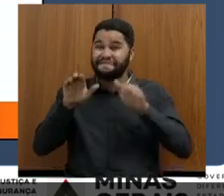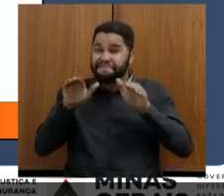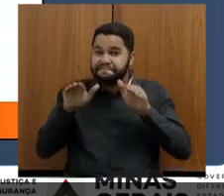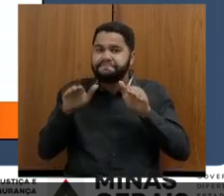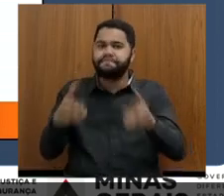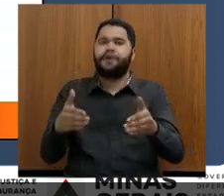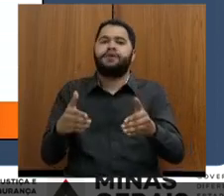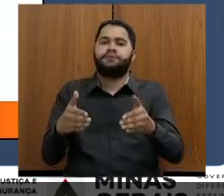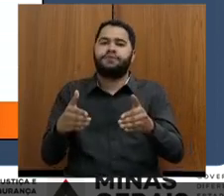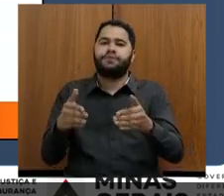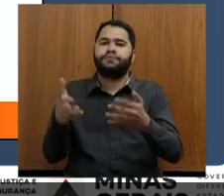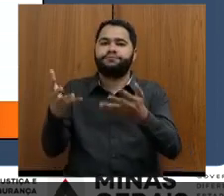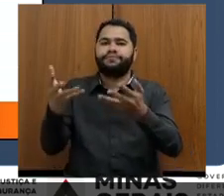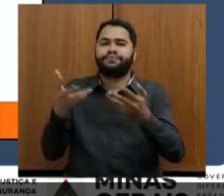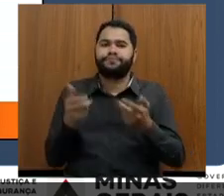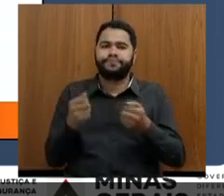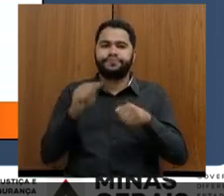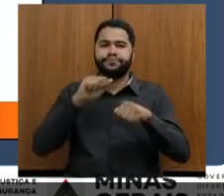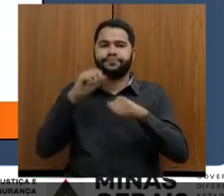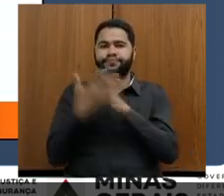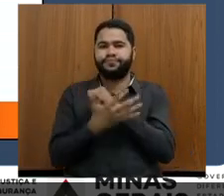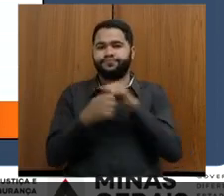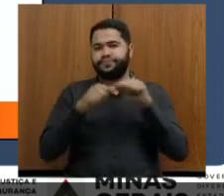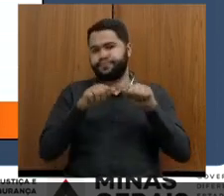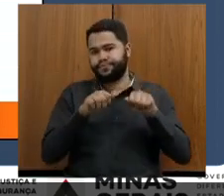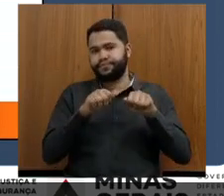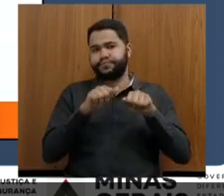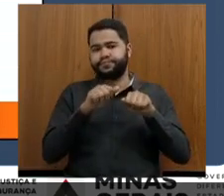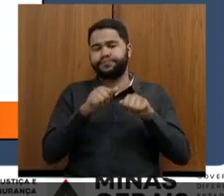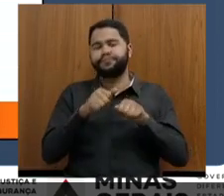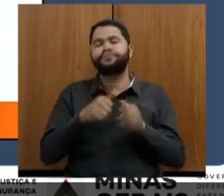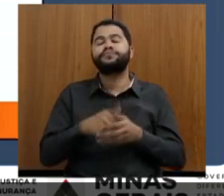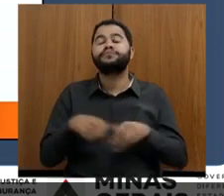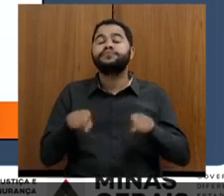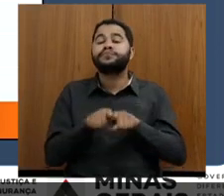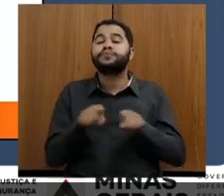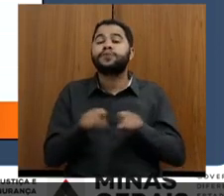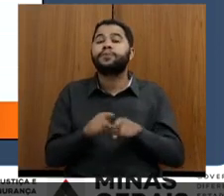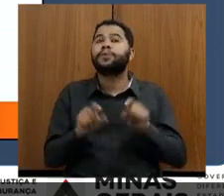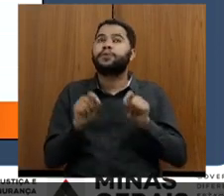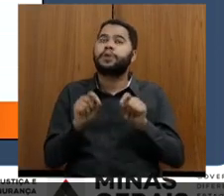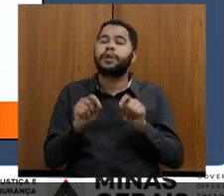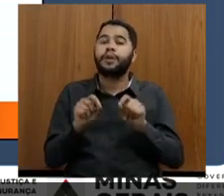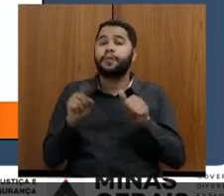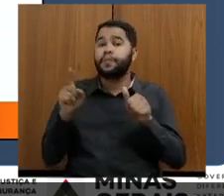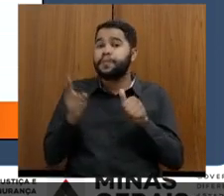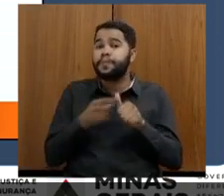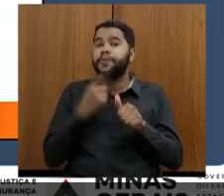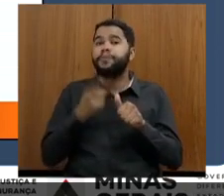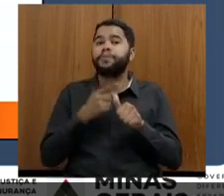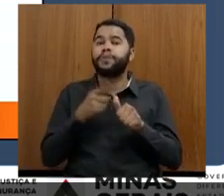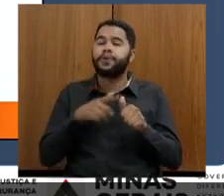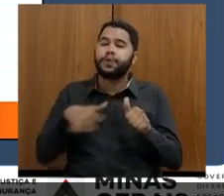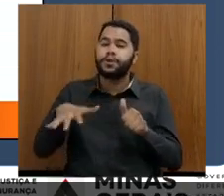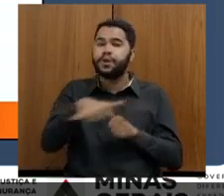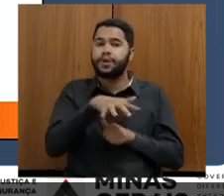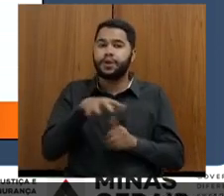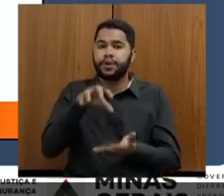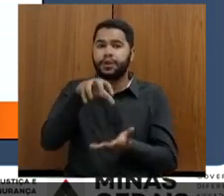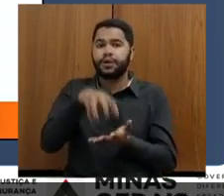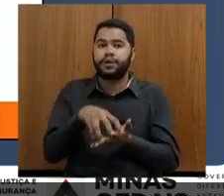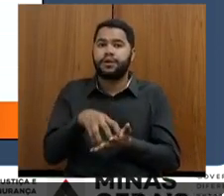específicas de atendimento a cor vídeo 19 classificamos aí sendo o primeiro cobre região